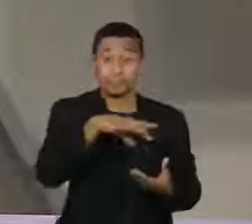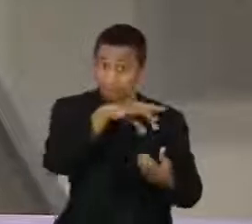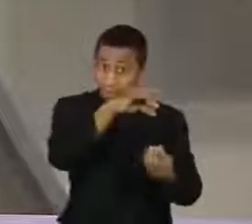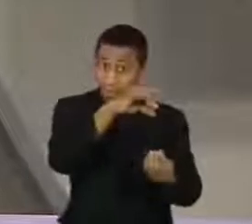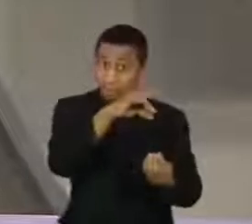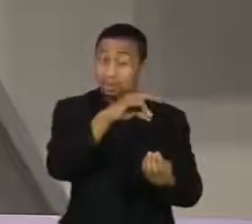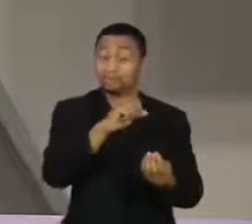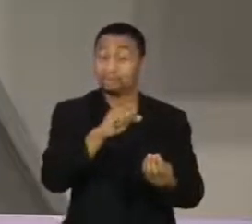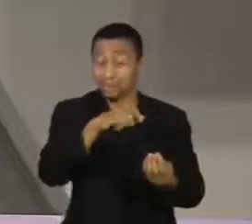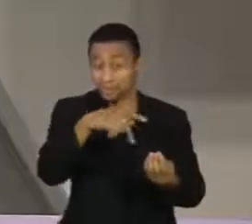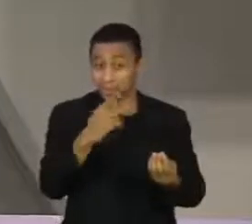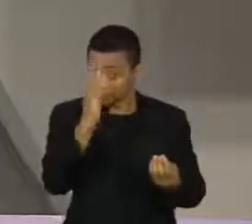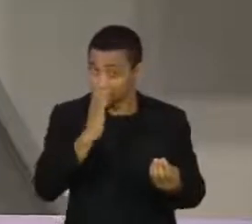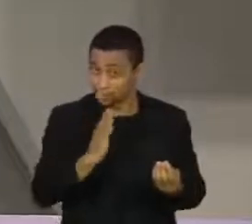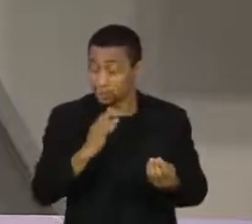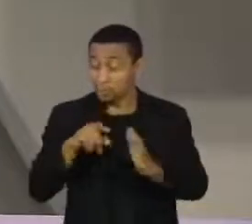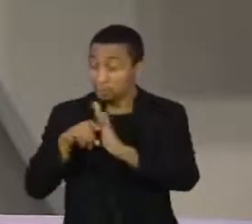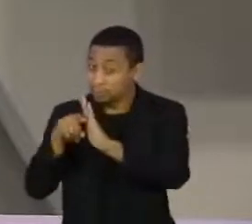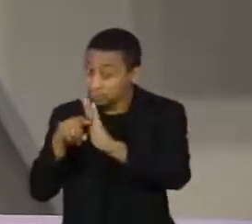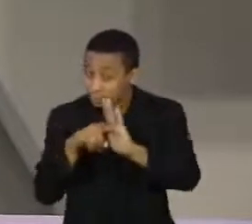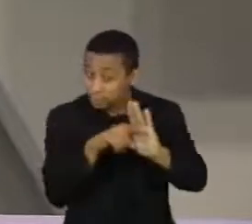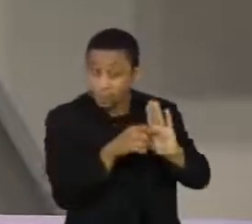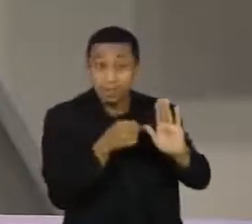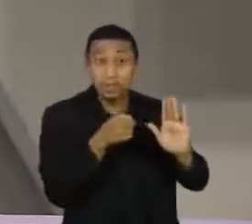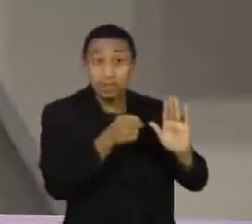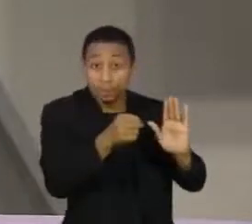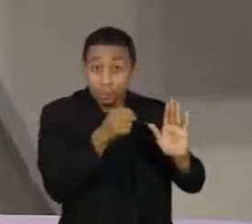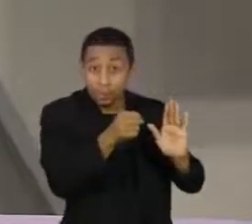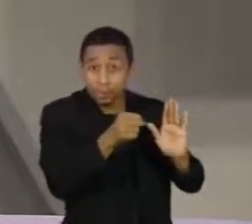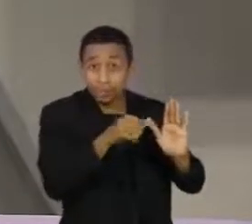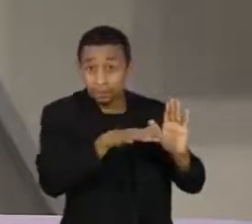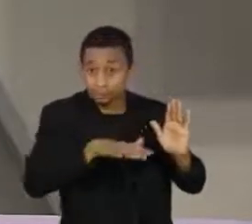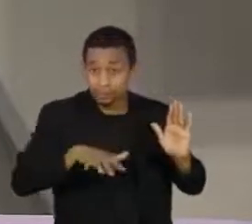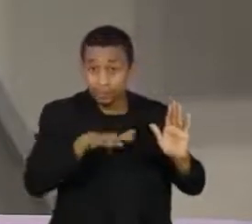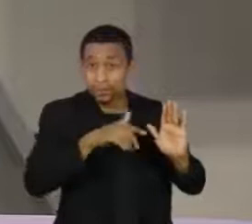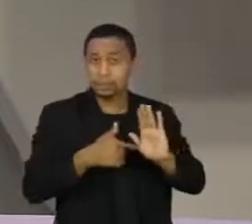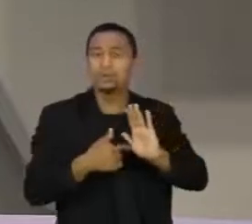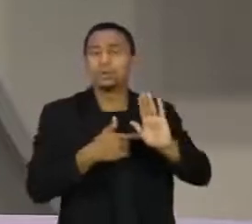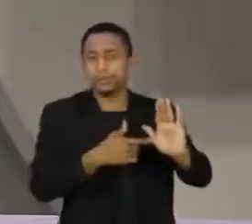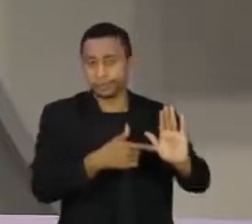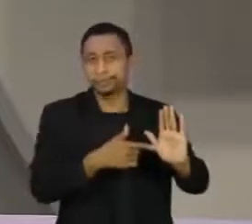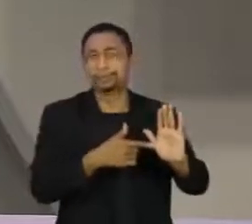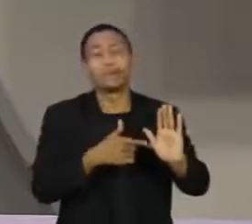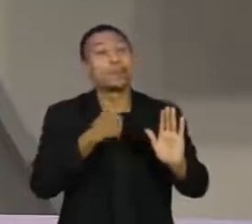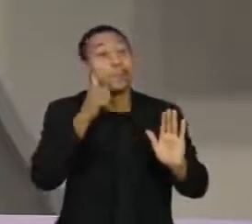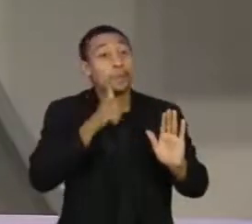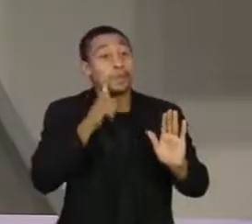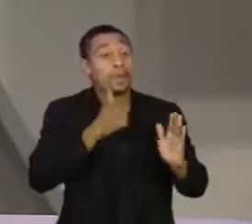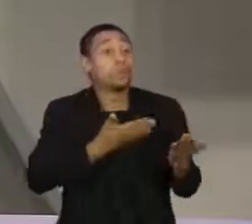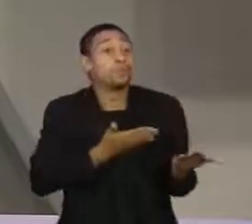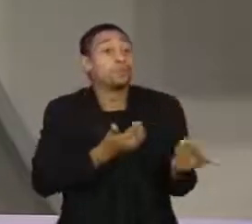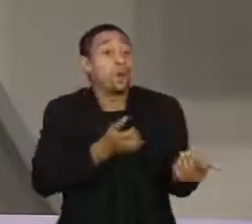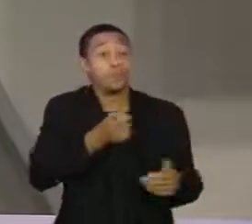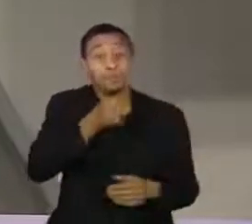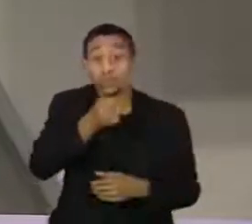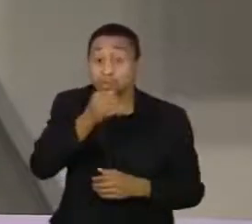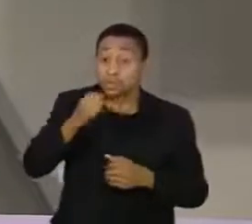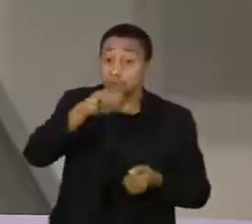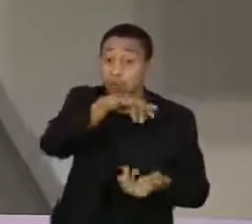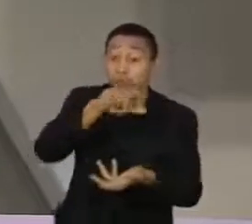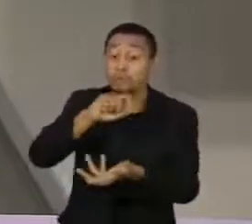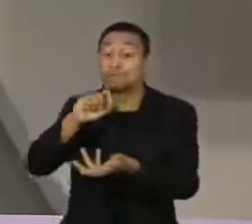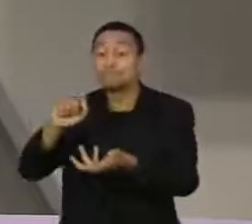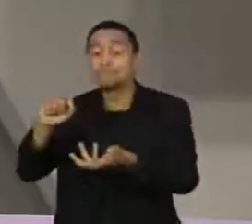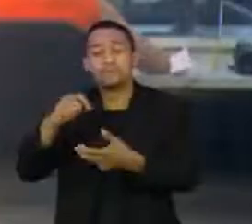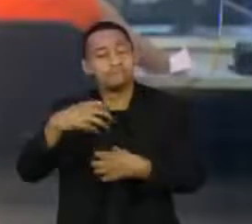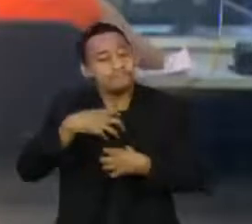Um estudo realizado pela organização Repórteres Sem Fronteiras aponta o risco que mulheres jornalistas pelo mundo sofrem no dia a